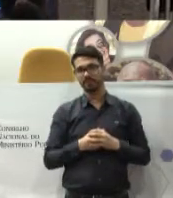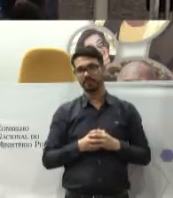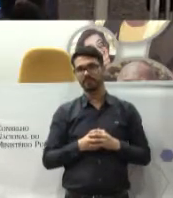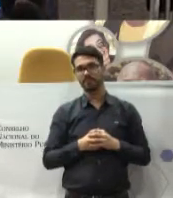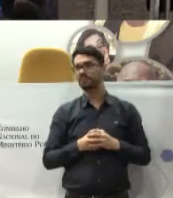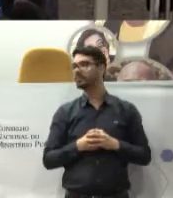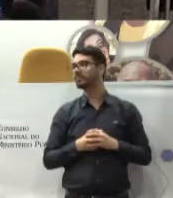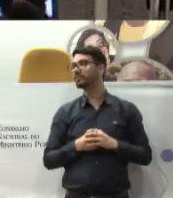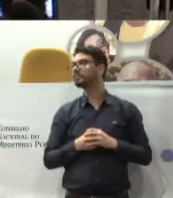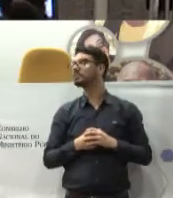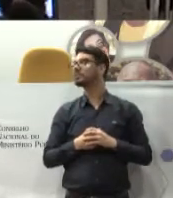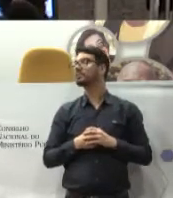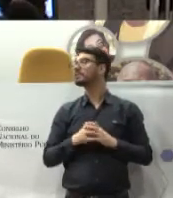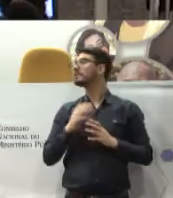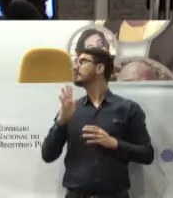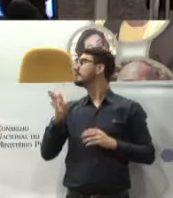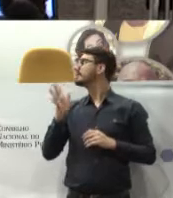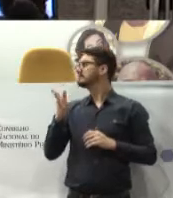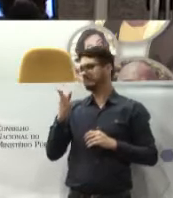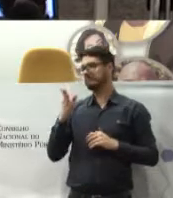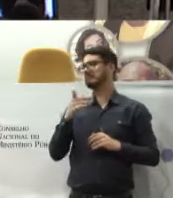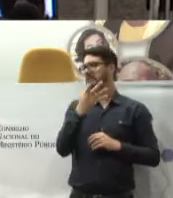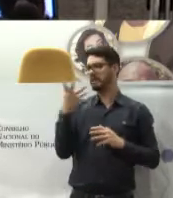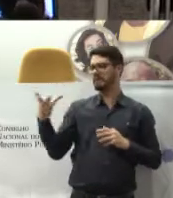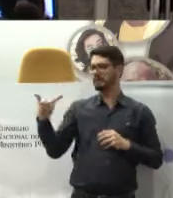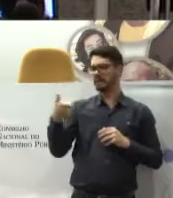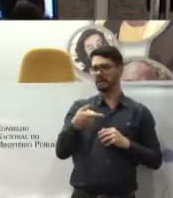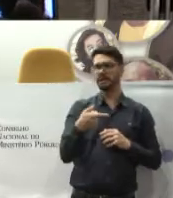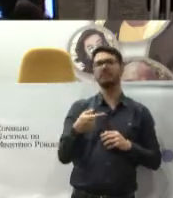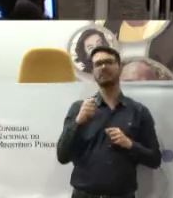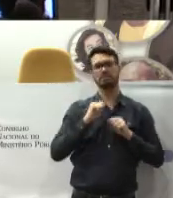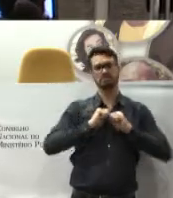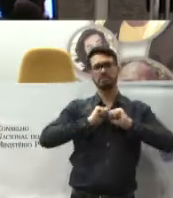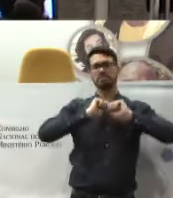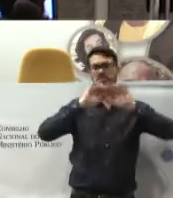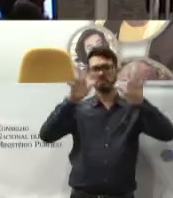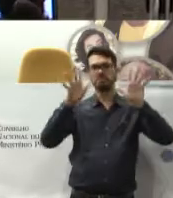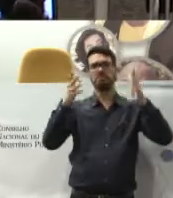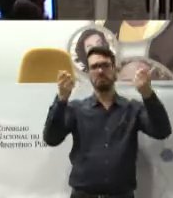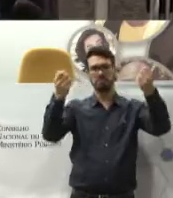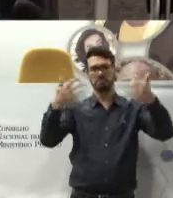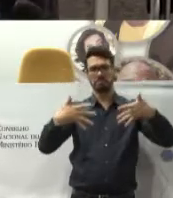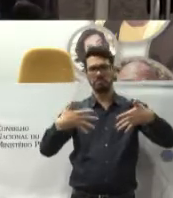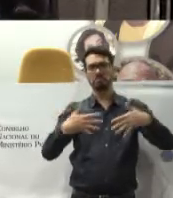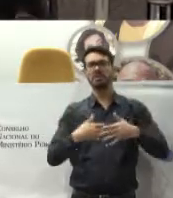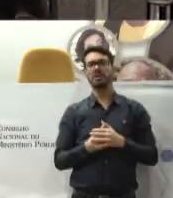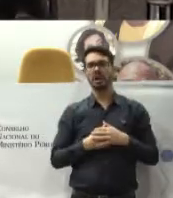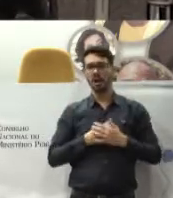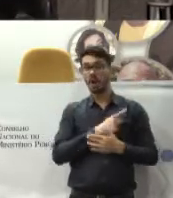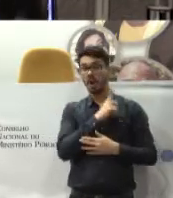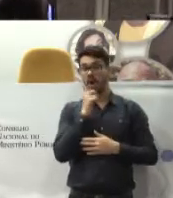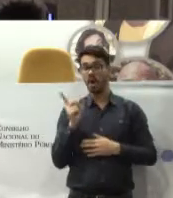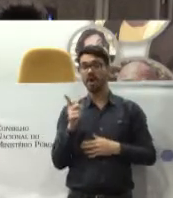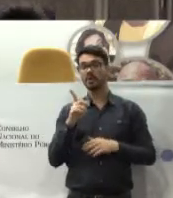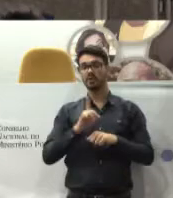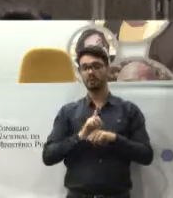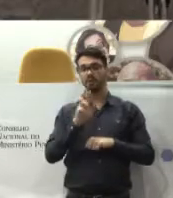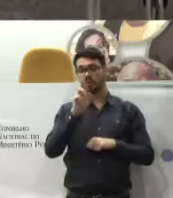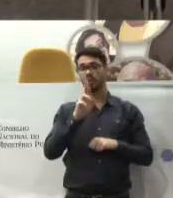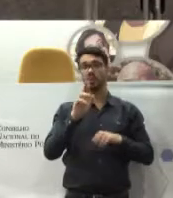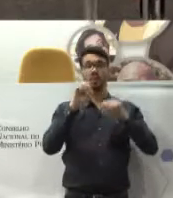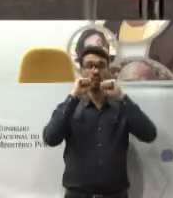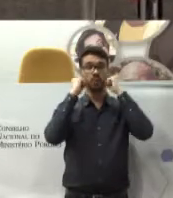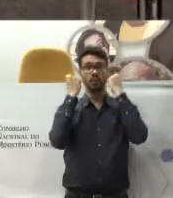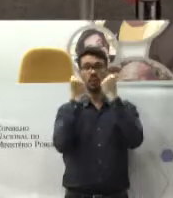Parabenizar já de antemão aqui pela brilhante exposição do Dr. Dresch. Acho que um dos grandes ganhos que nós temos no meio de uma conferência